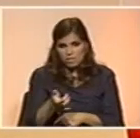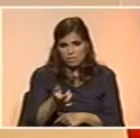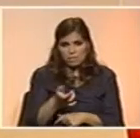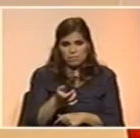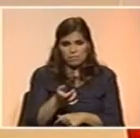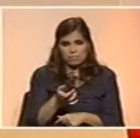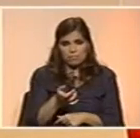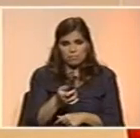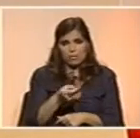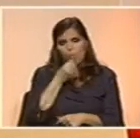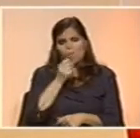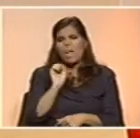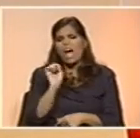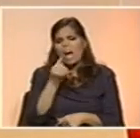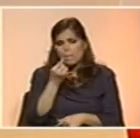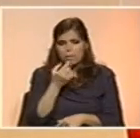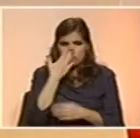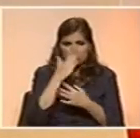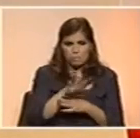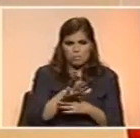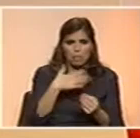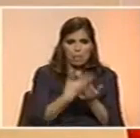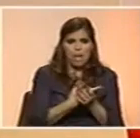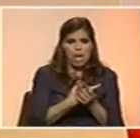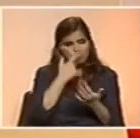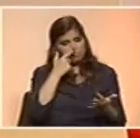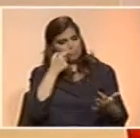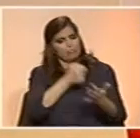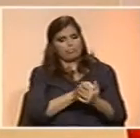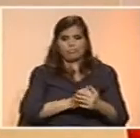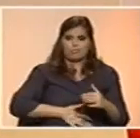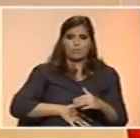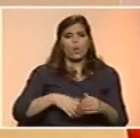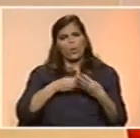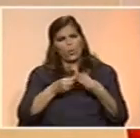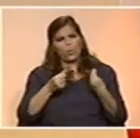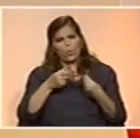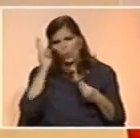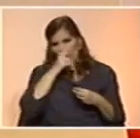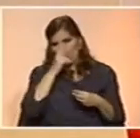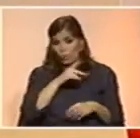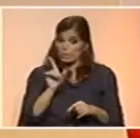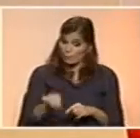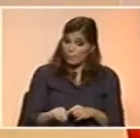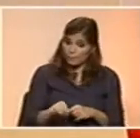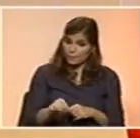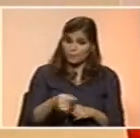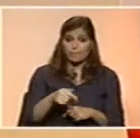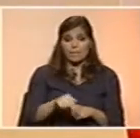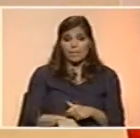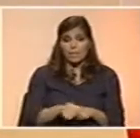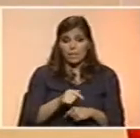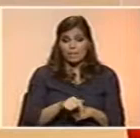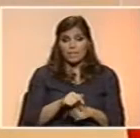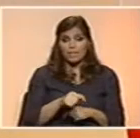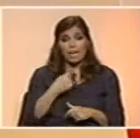como, por exemplo, o fast food, que nos dá um aporte de calorias enorme e um excesso de gorduras. Portanto, aqui eu não poria tanta questão no